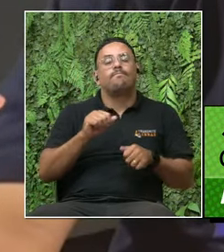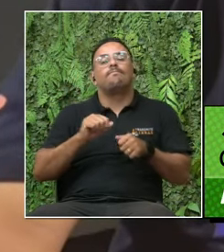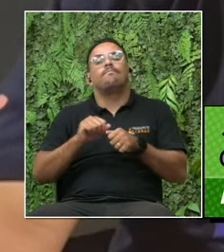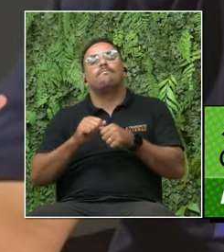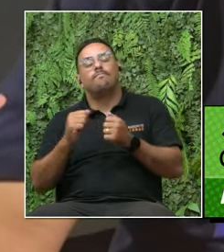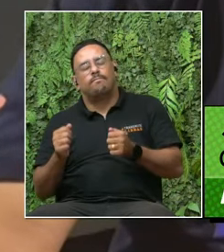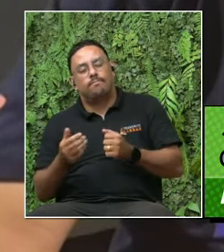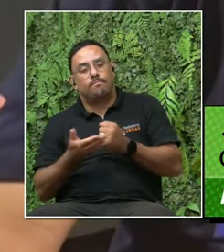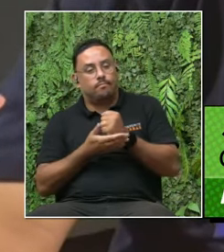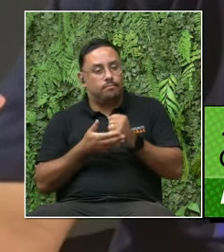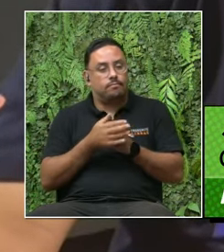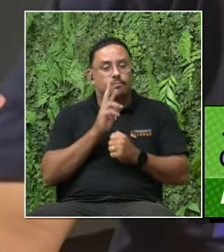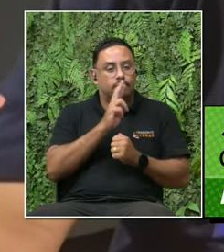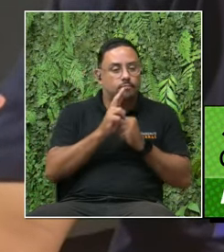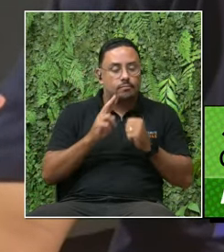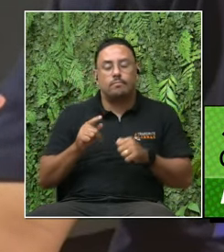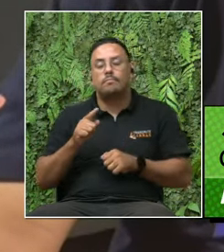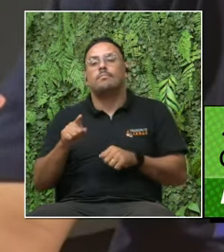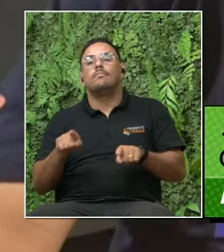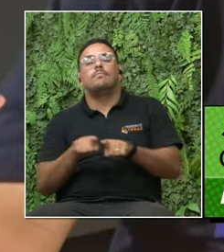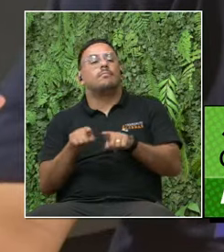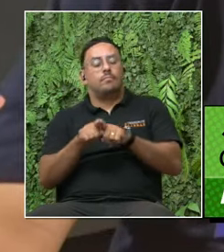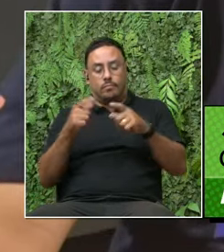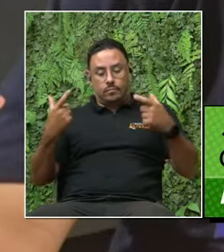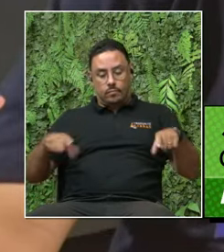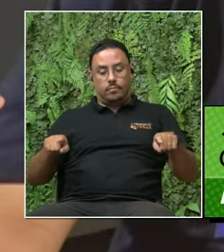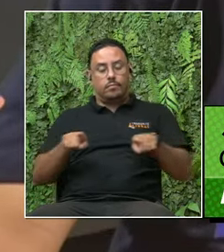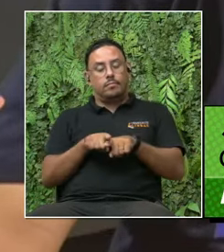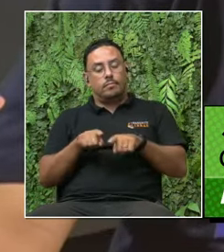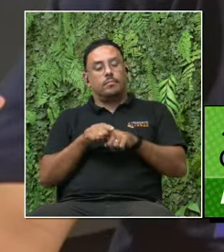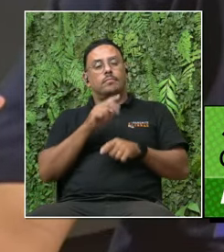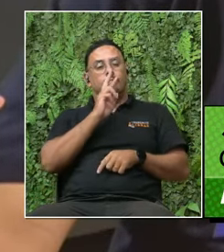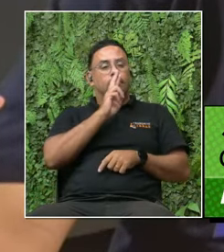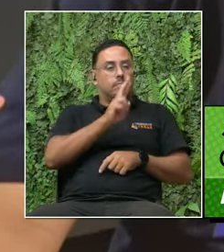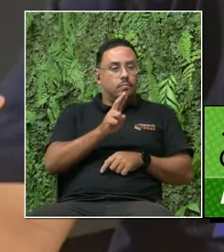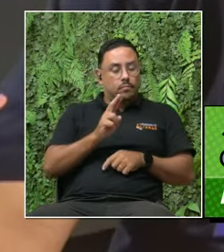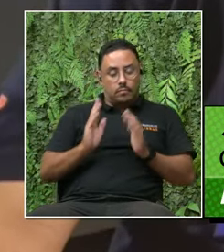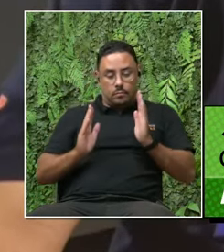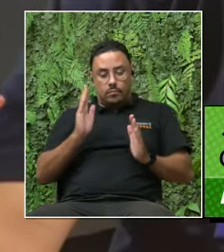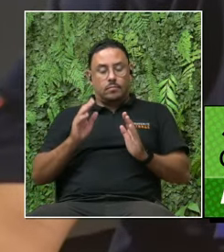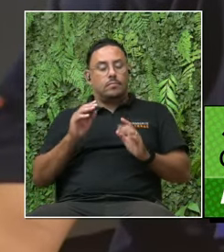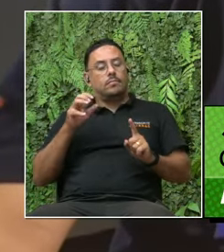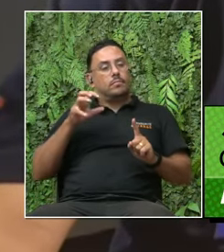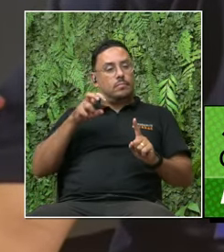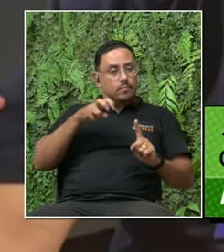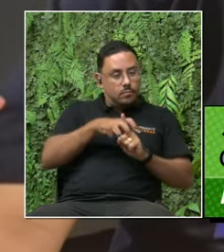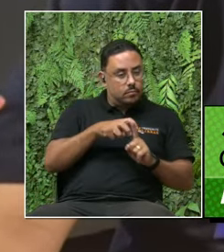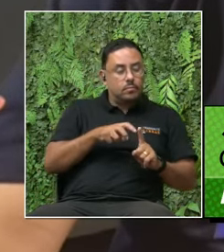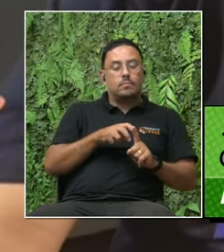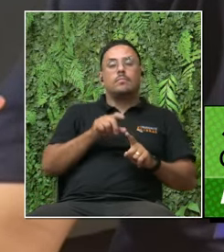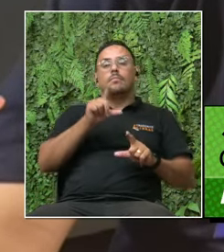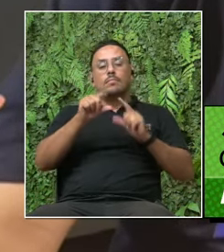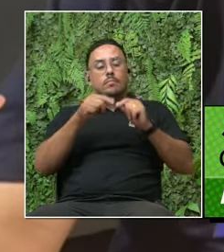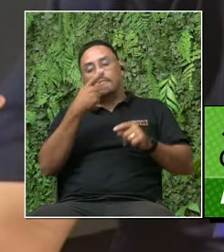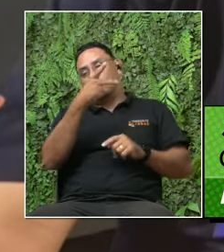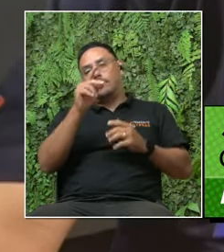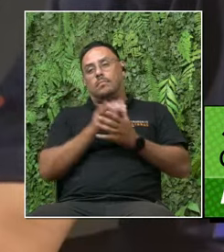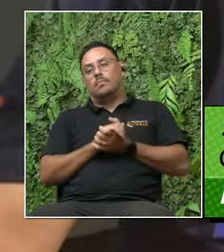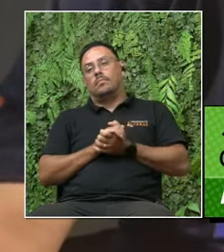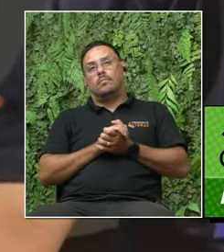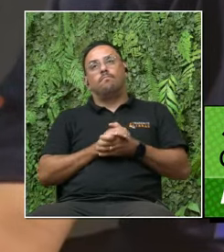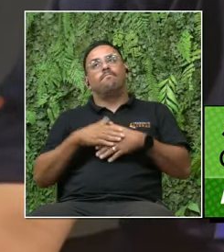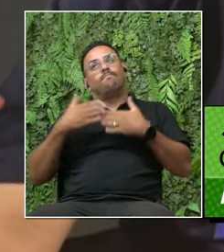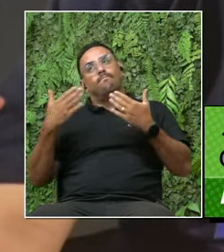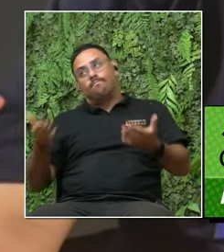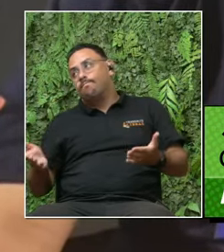fazem é com base no resultado mas a deles em campo também o resultado parcial ele impacta diretamente nas decisões deles né